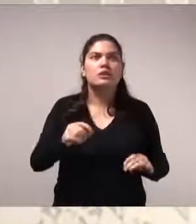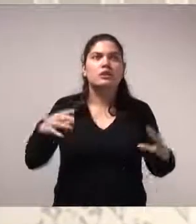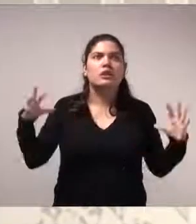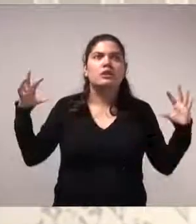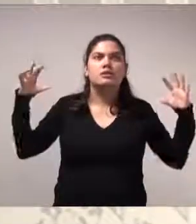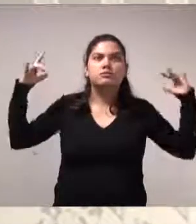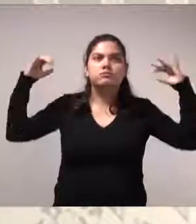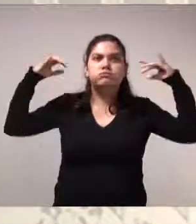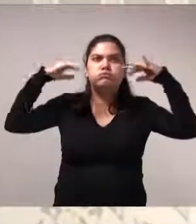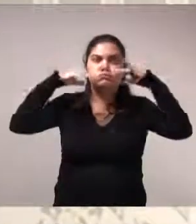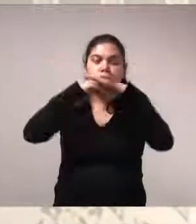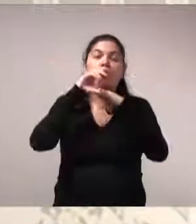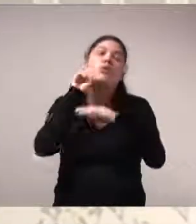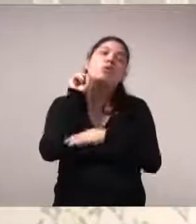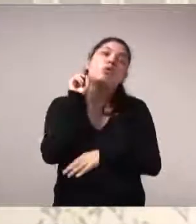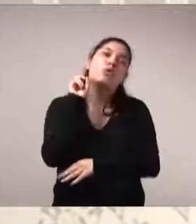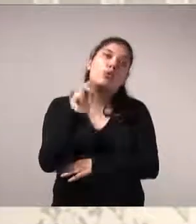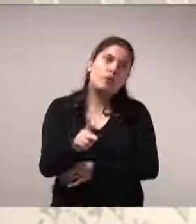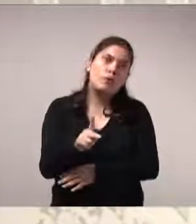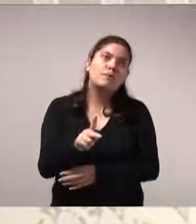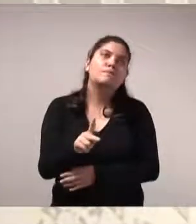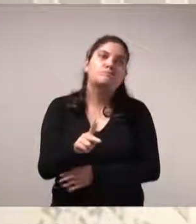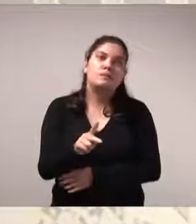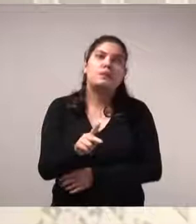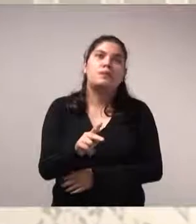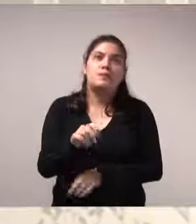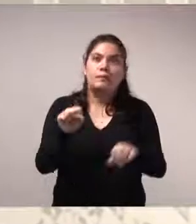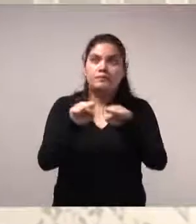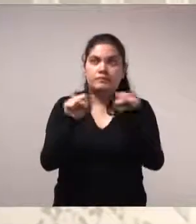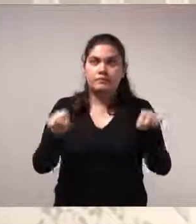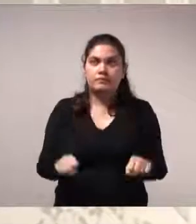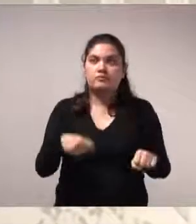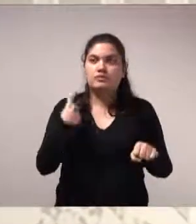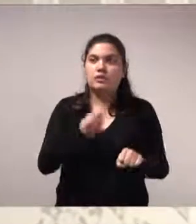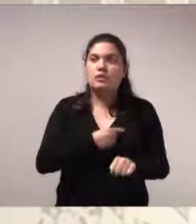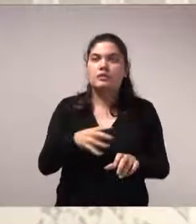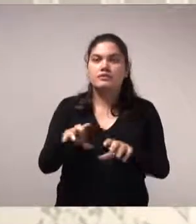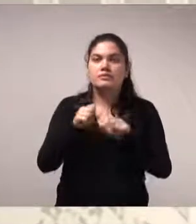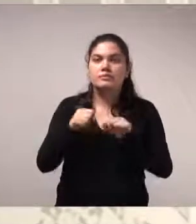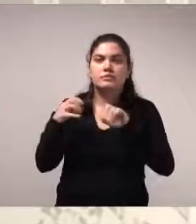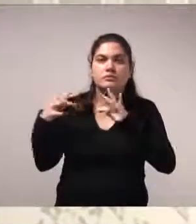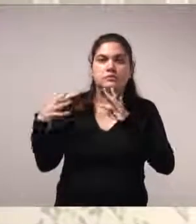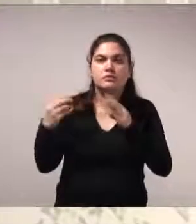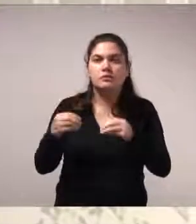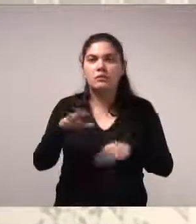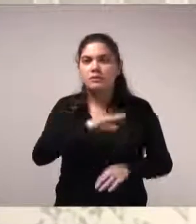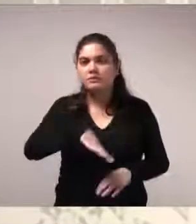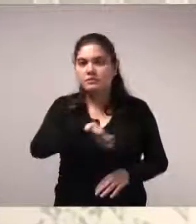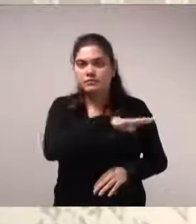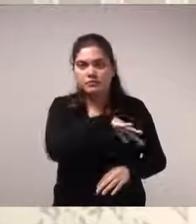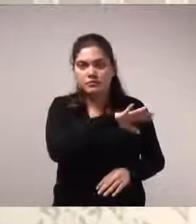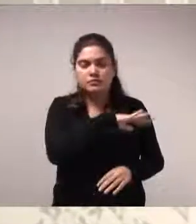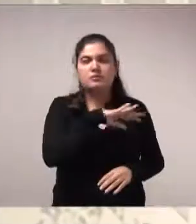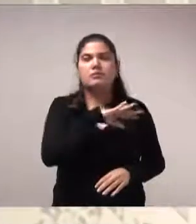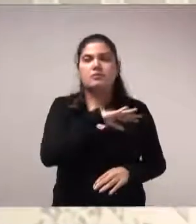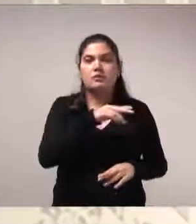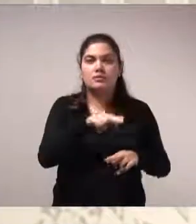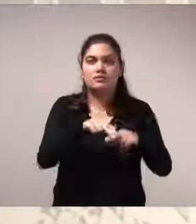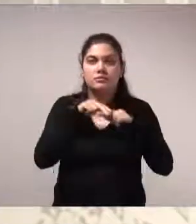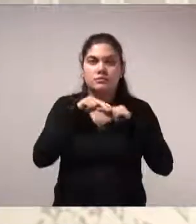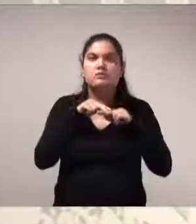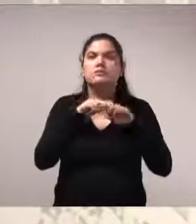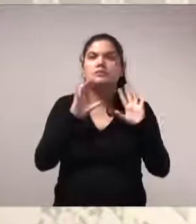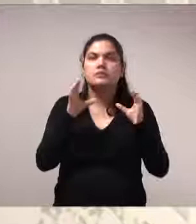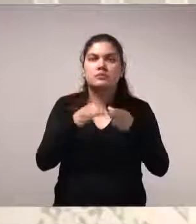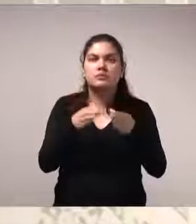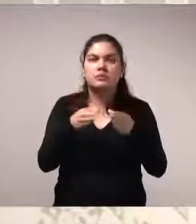Então, ok, o sistema, tanto que nós recebemos em todas as áreas a etiqueta A, ele, pelos equipamentos, se mostrou